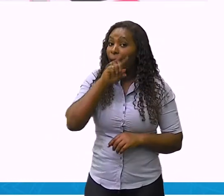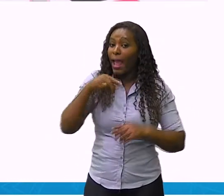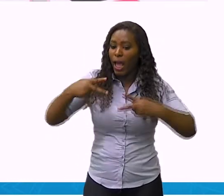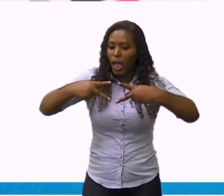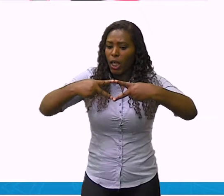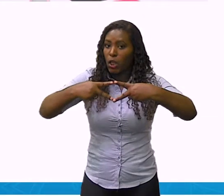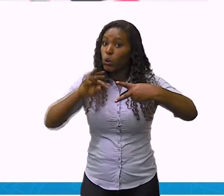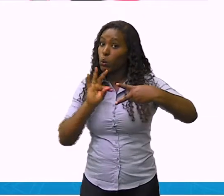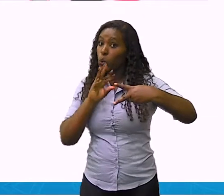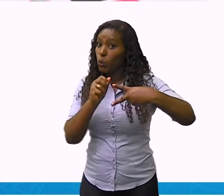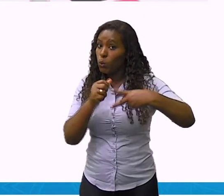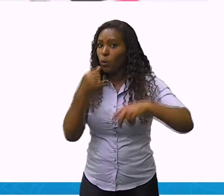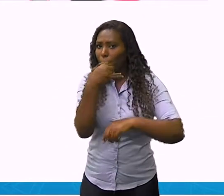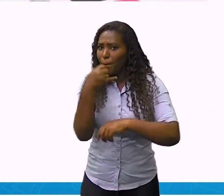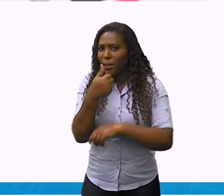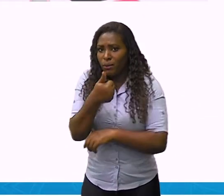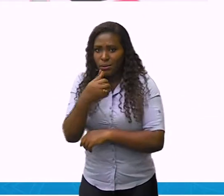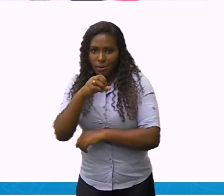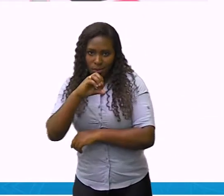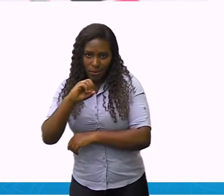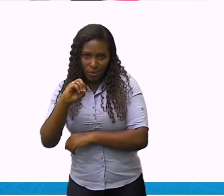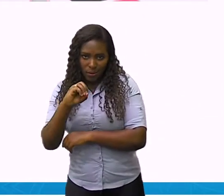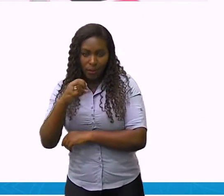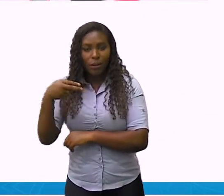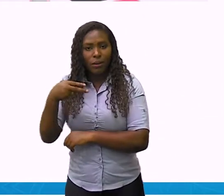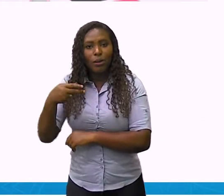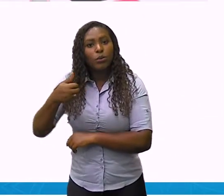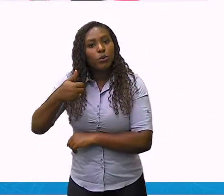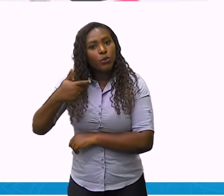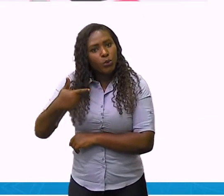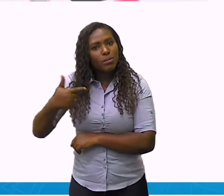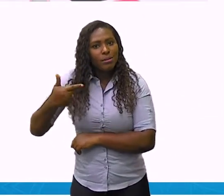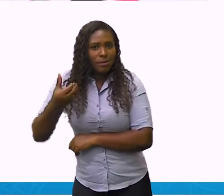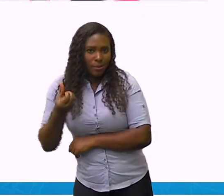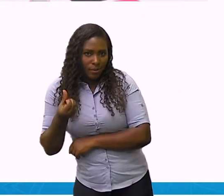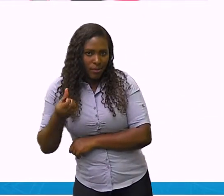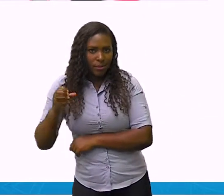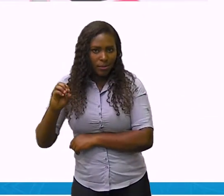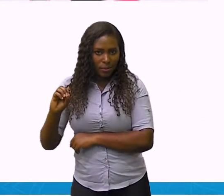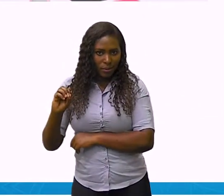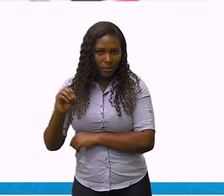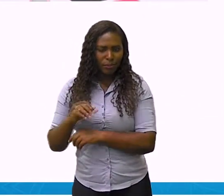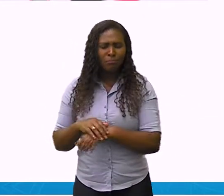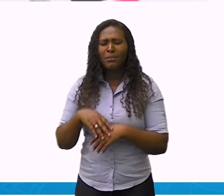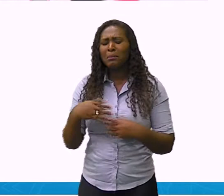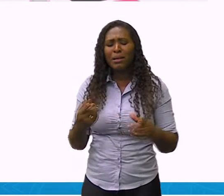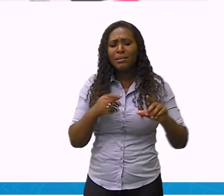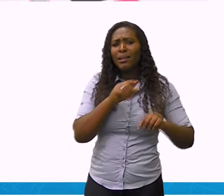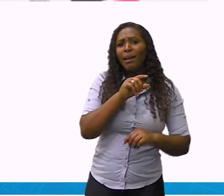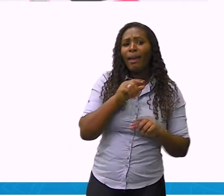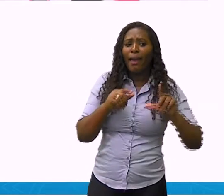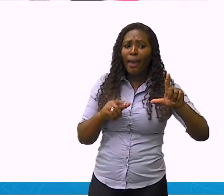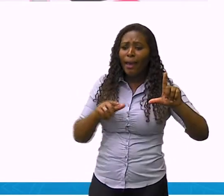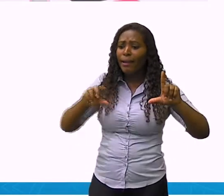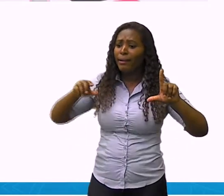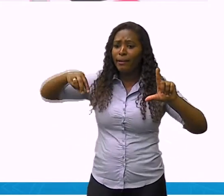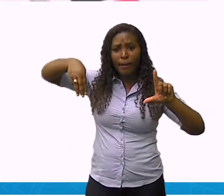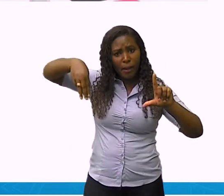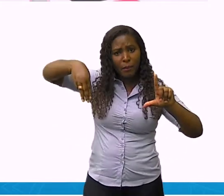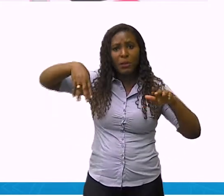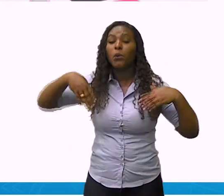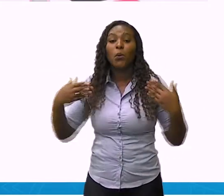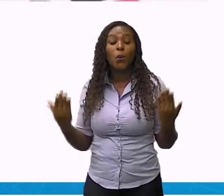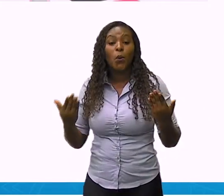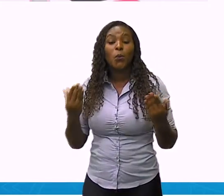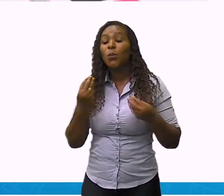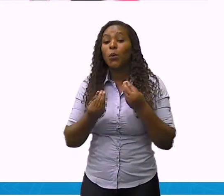260 graus. Então, quem vai ser L e N, né? Os ângulos L e N? Eu vou dividir 260 por